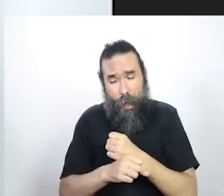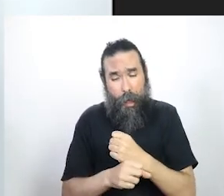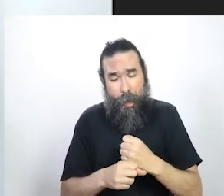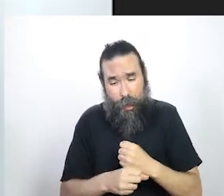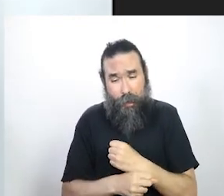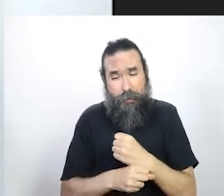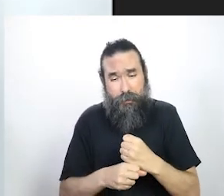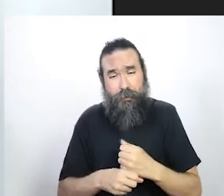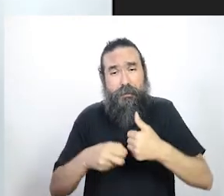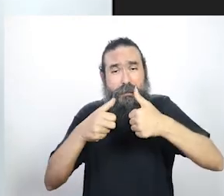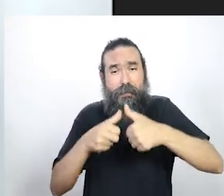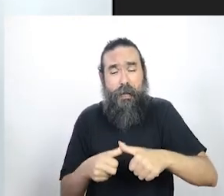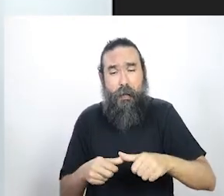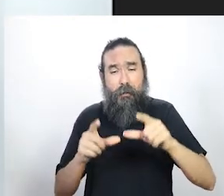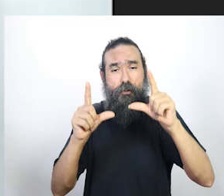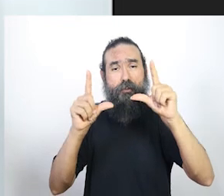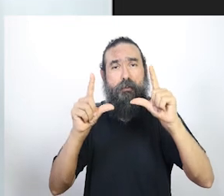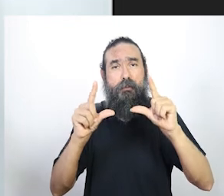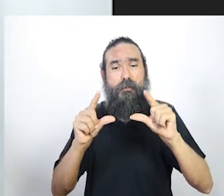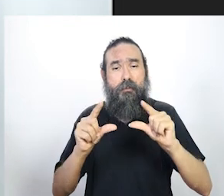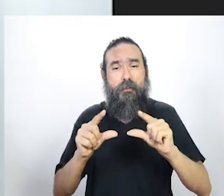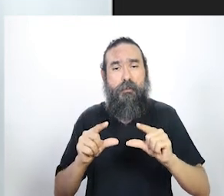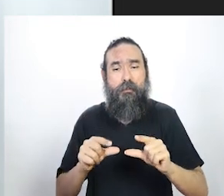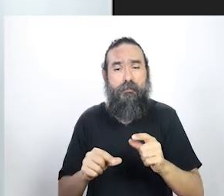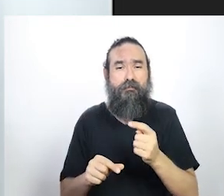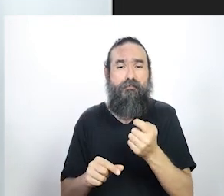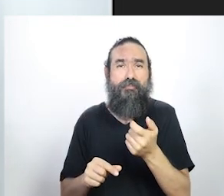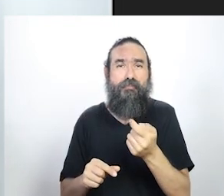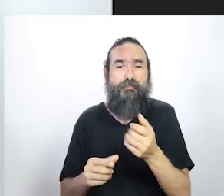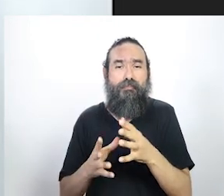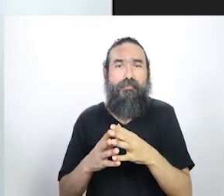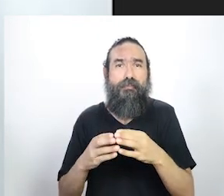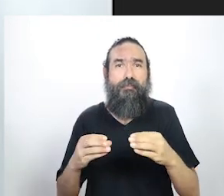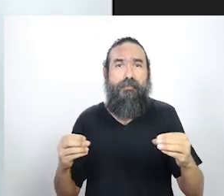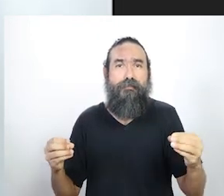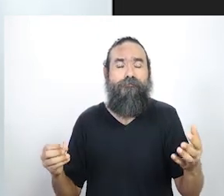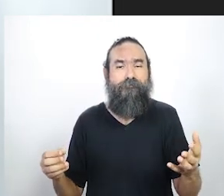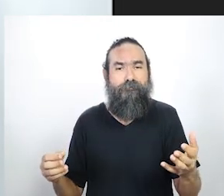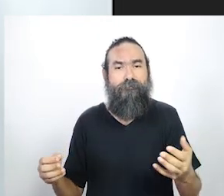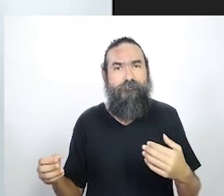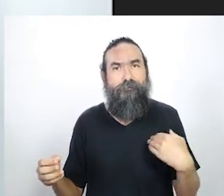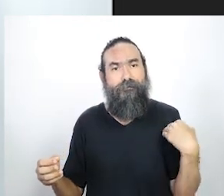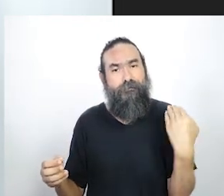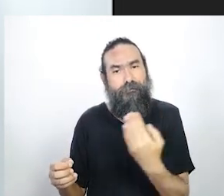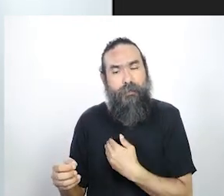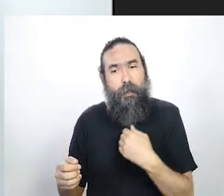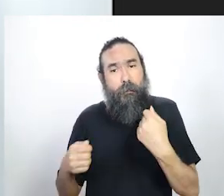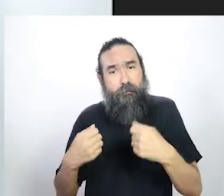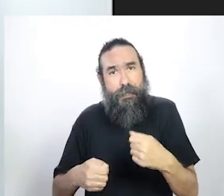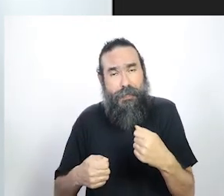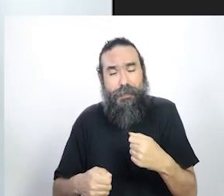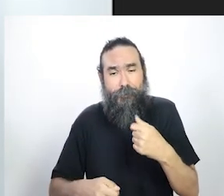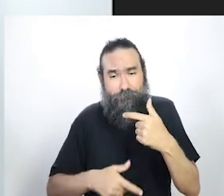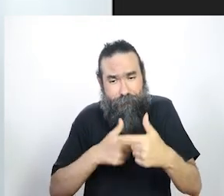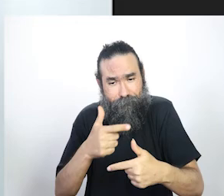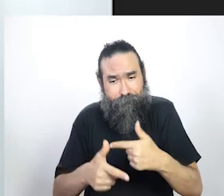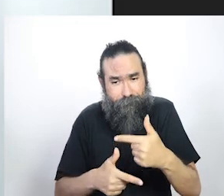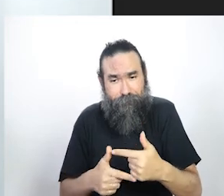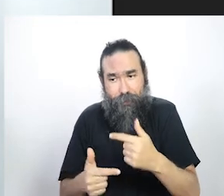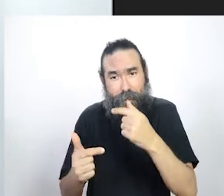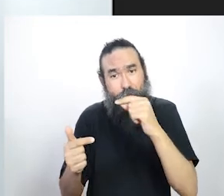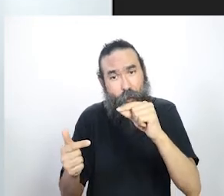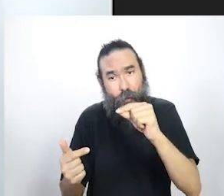perdendo, e eu acho que poucos ainda vão conseguir registrar e mostrar que aquilo ali existiu ou ainda